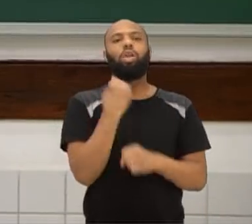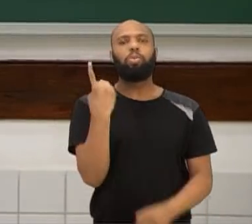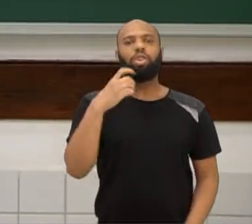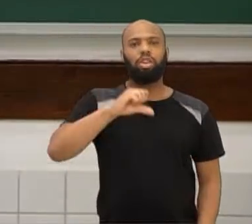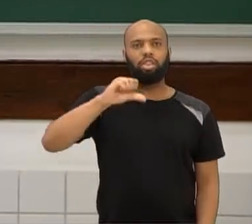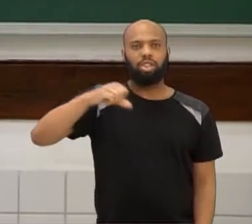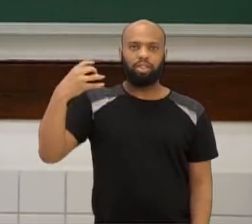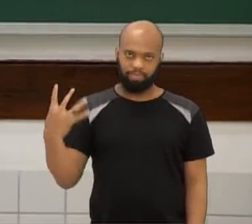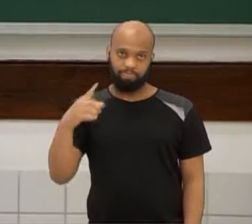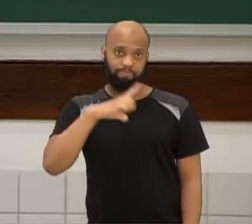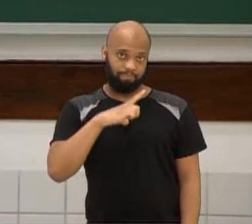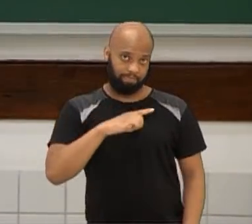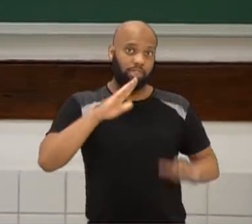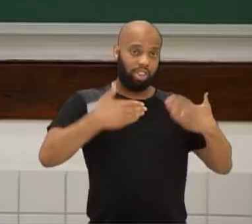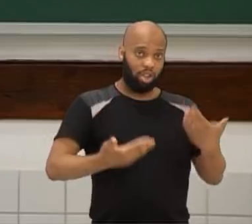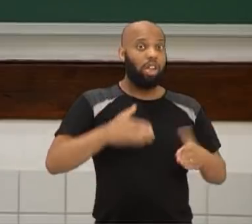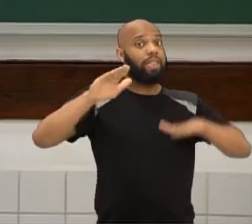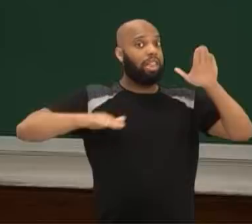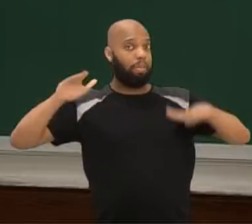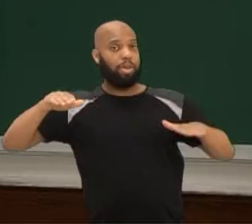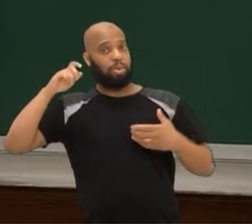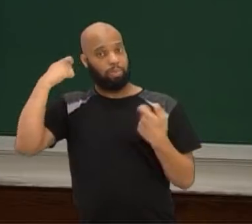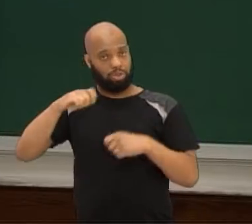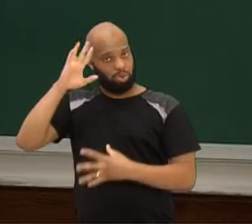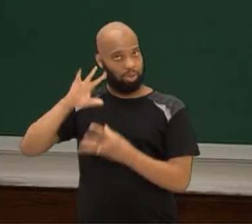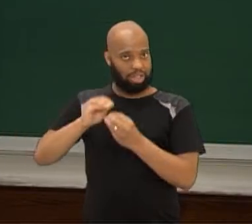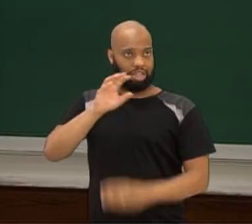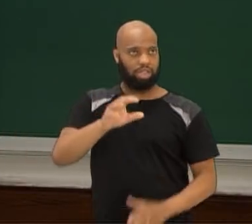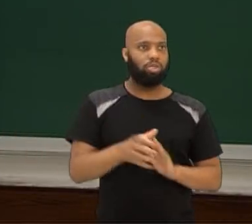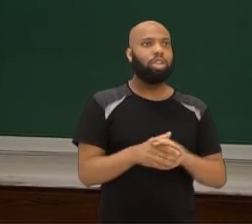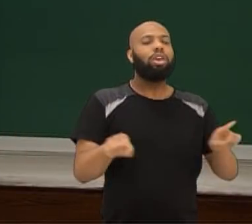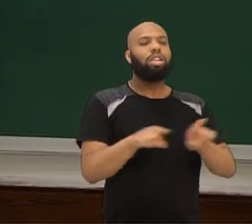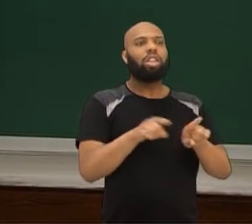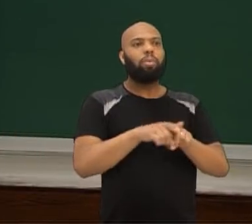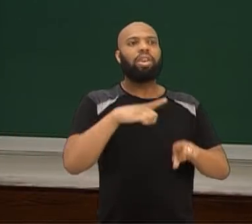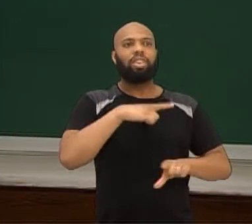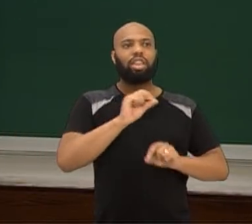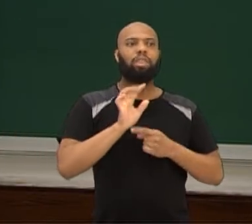de 1994. Então eu preciso compreender isso. O panfleto